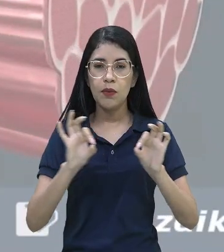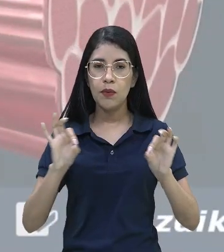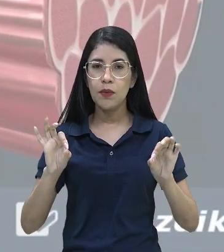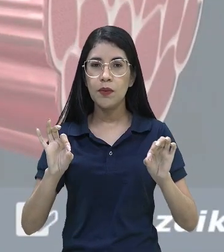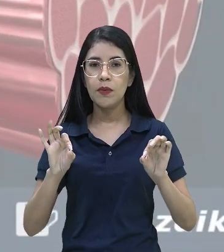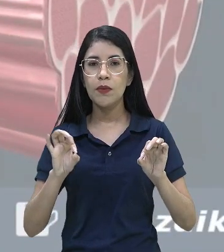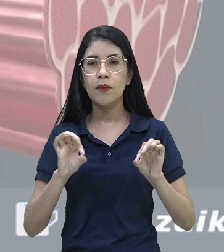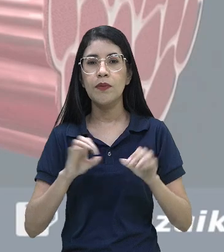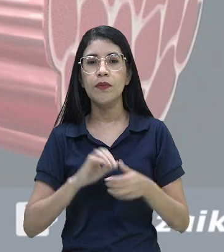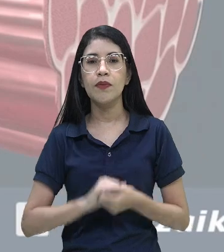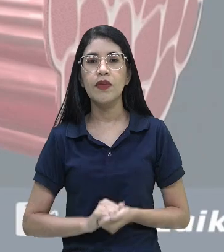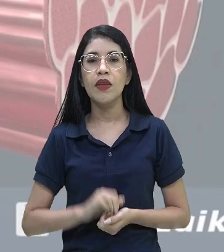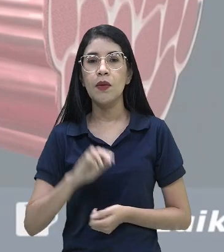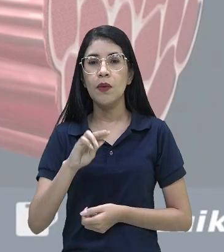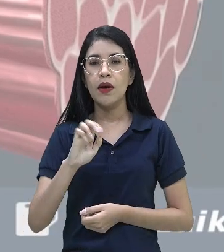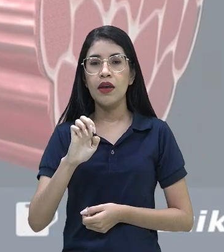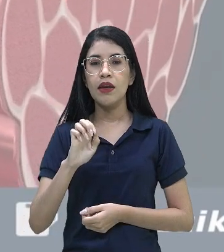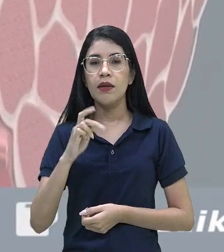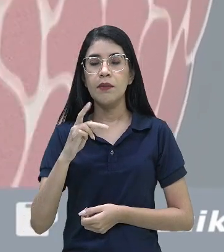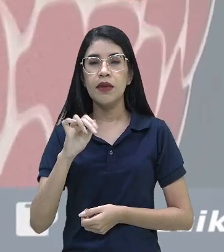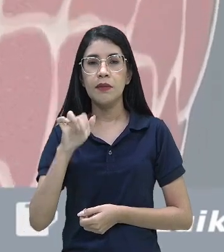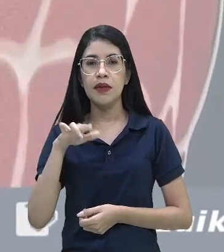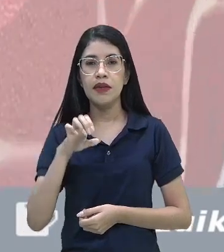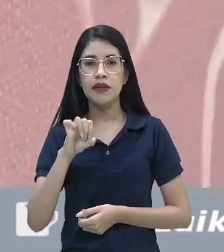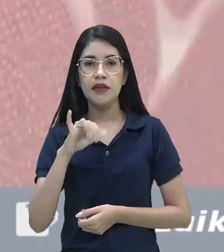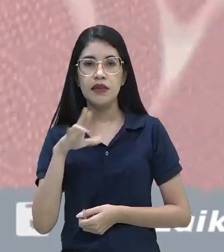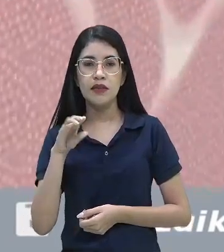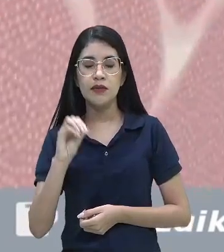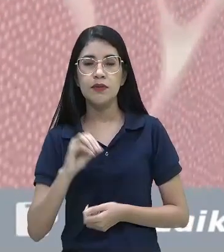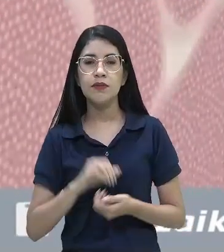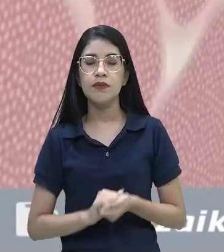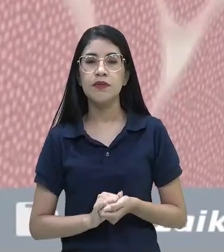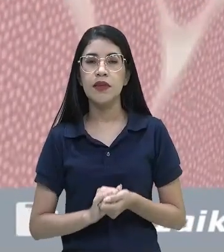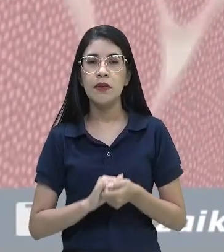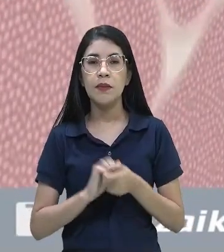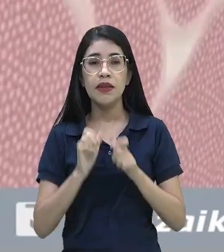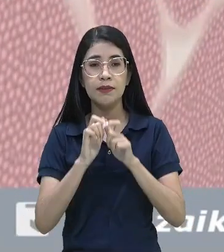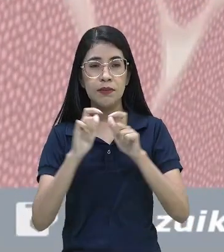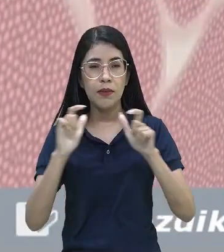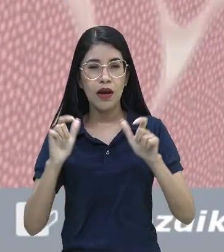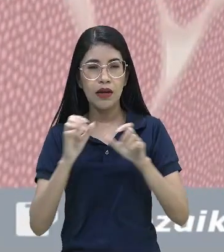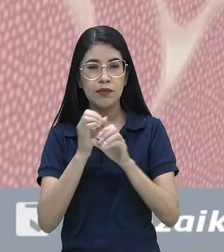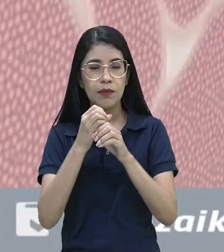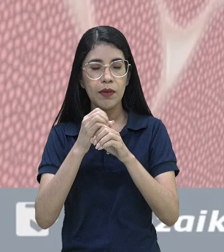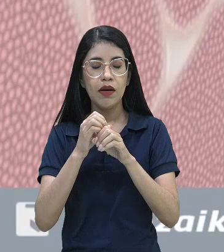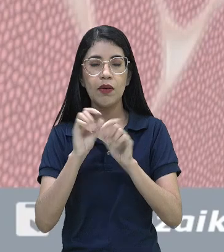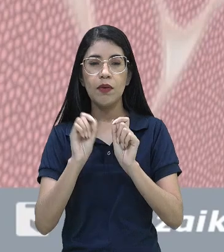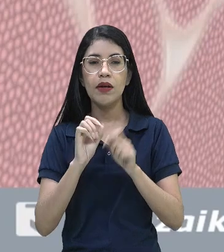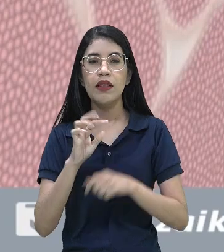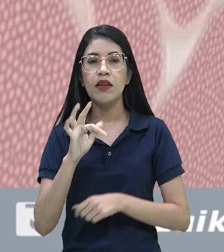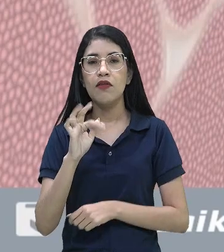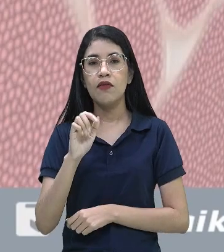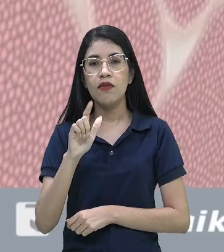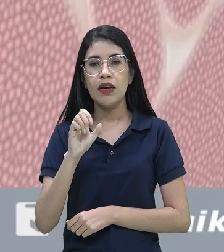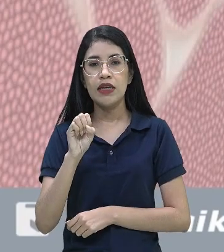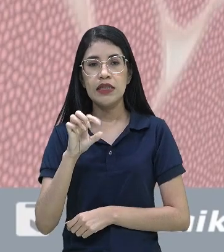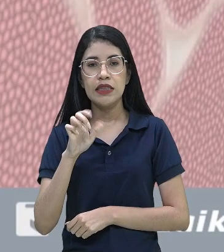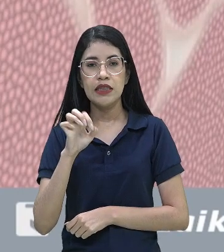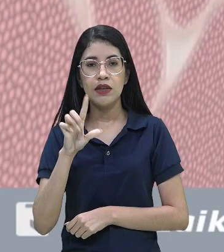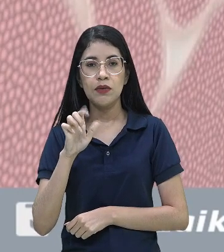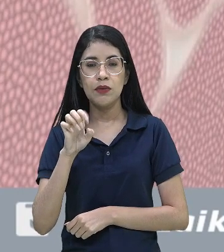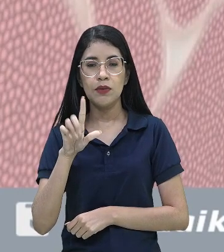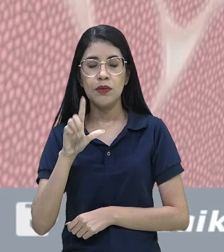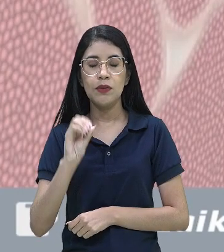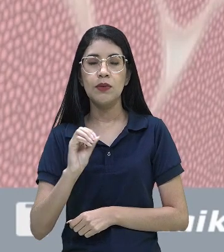o epimísio. Se nós adentrarmos um pouco essa estrutura, nós teremos aí o fascículo muscular, que